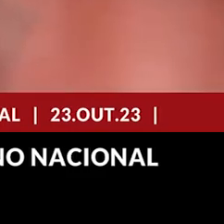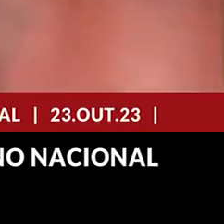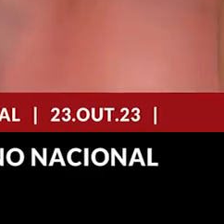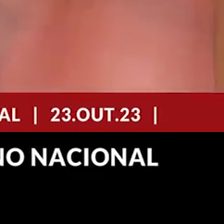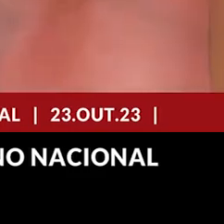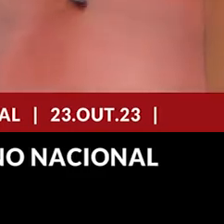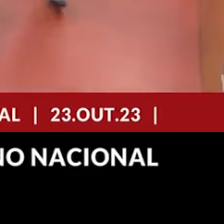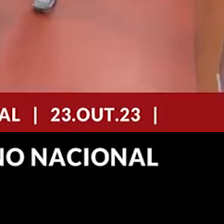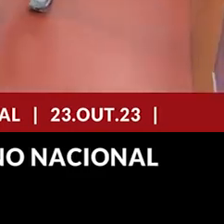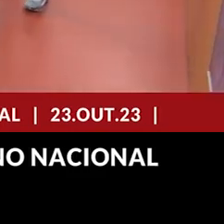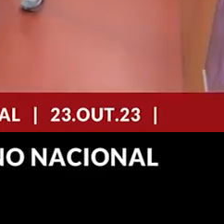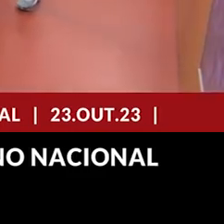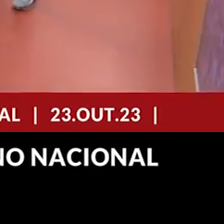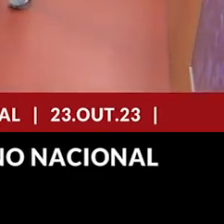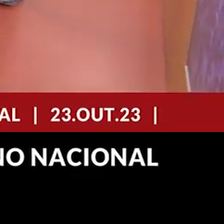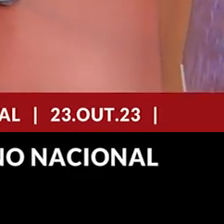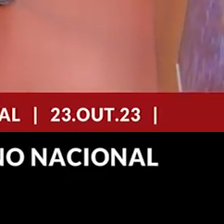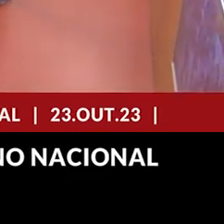a